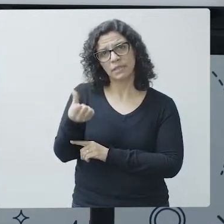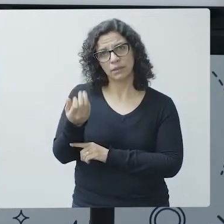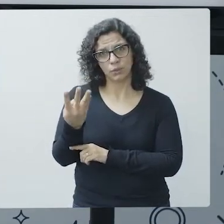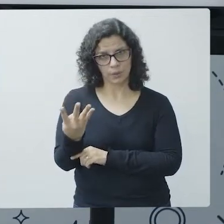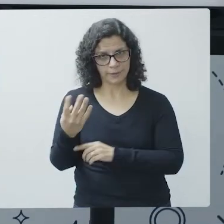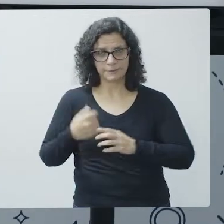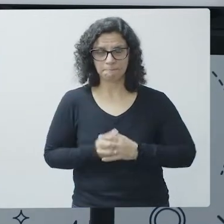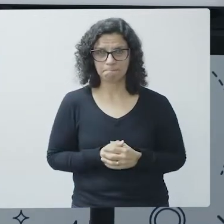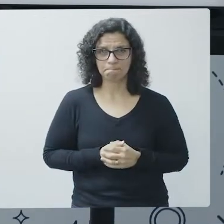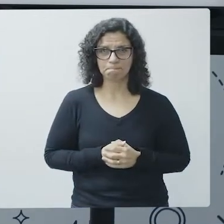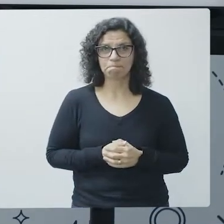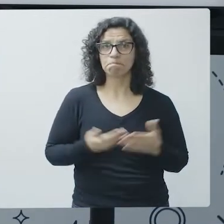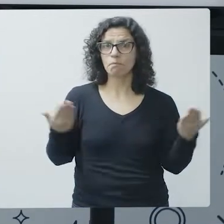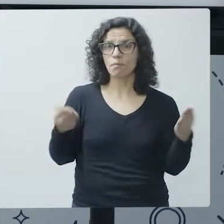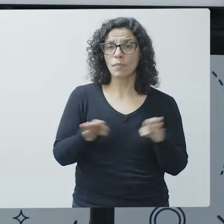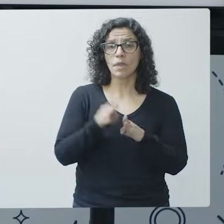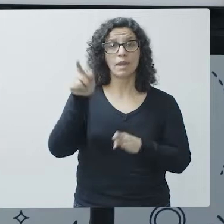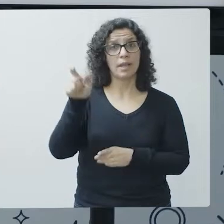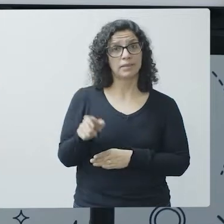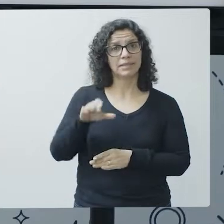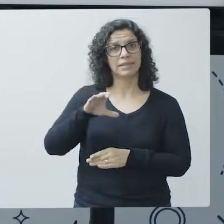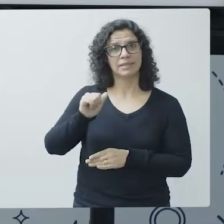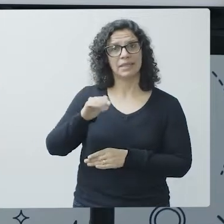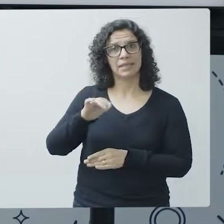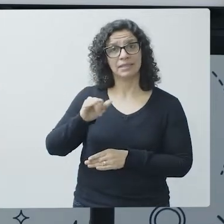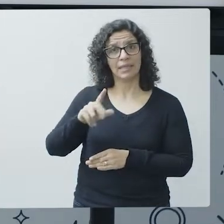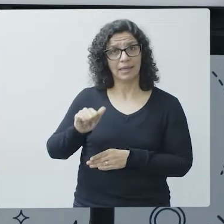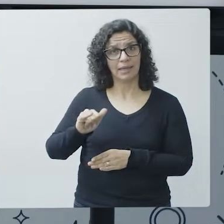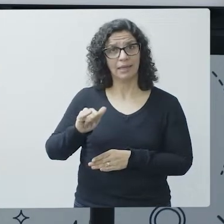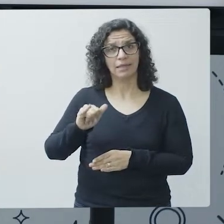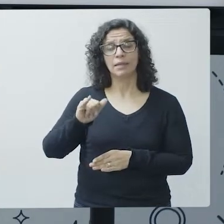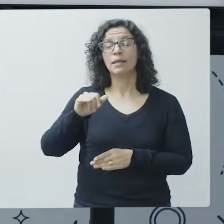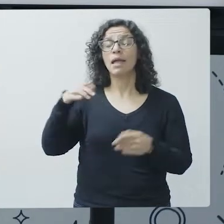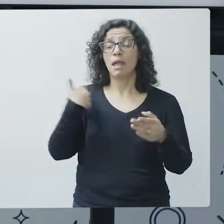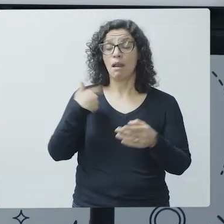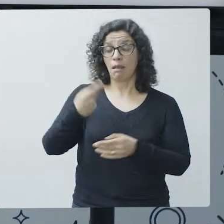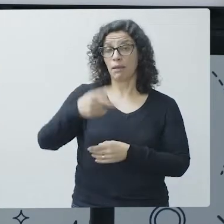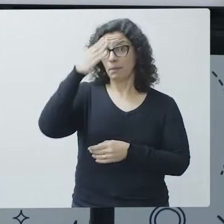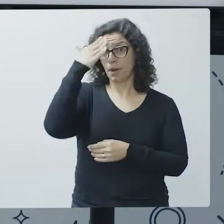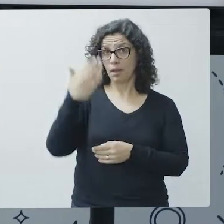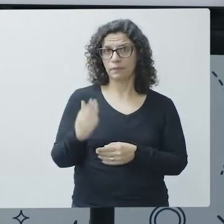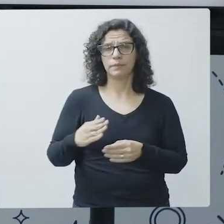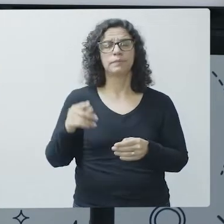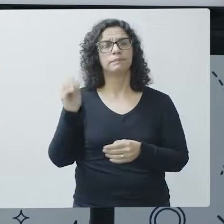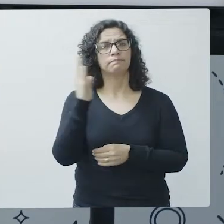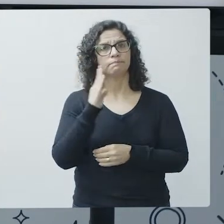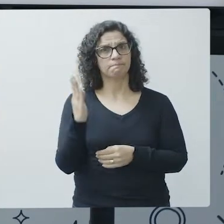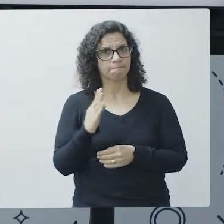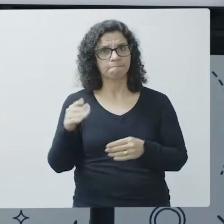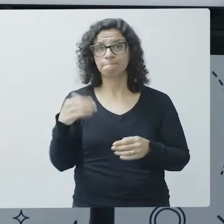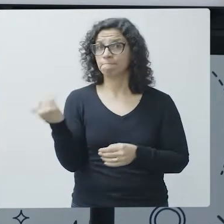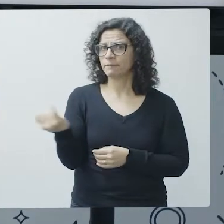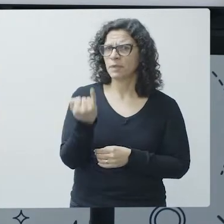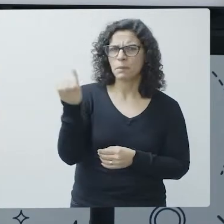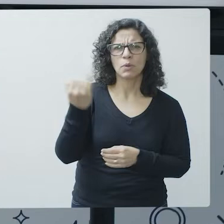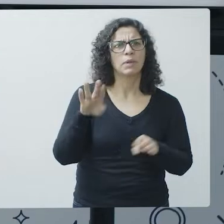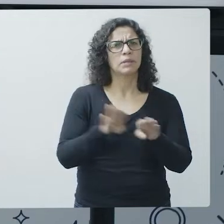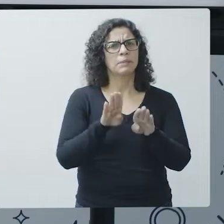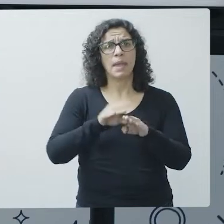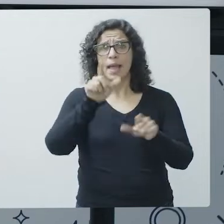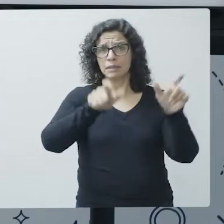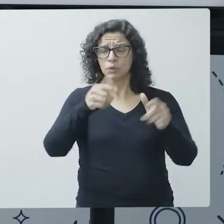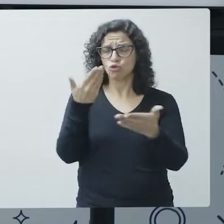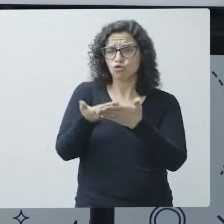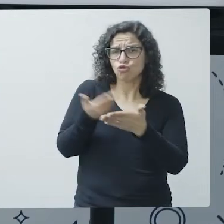1964. Então, a Cecília Meirelles é uma poetisa brasileira, ela é bem conhecida, é uma poetisa muito estudada,